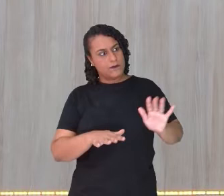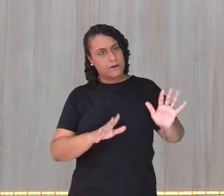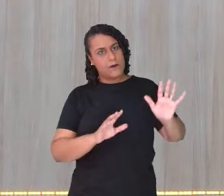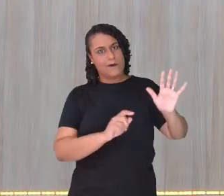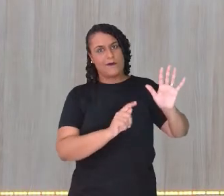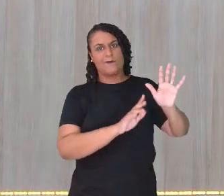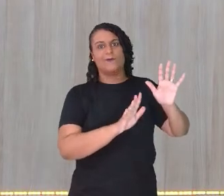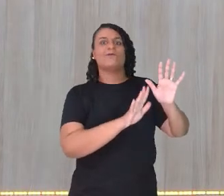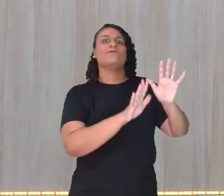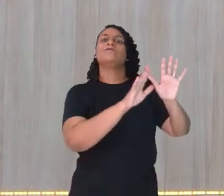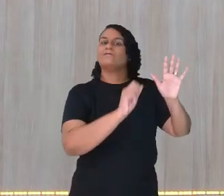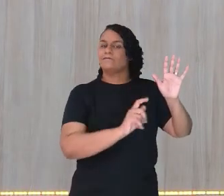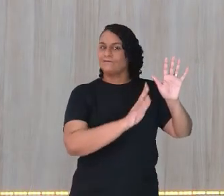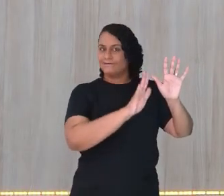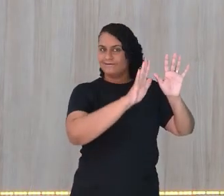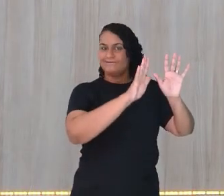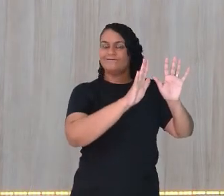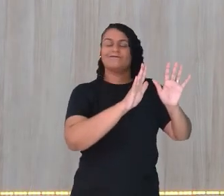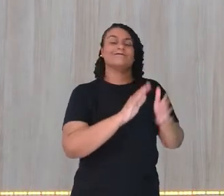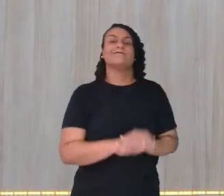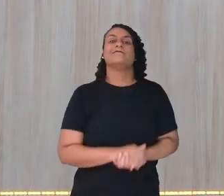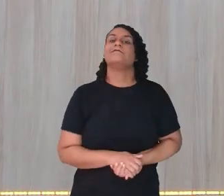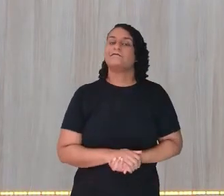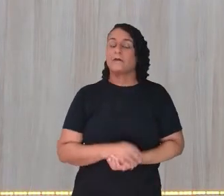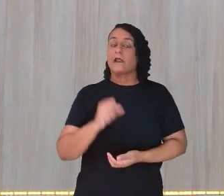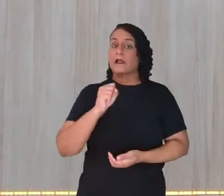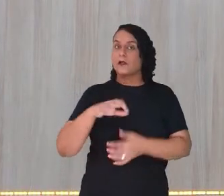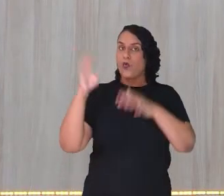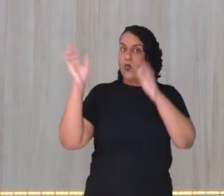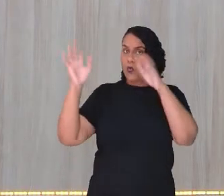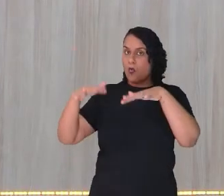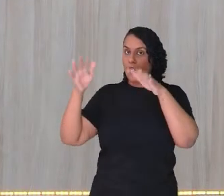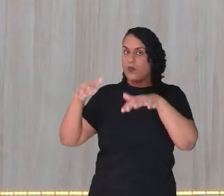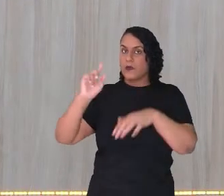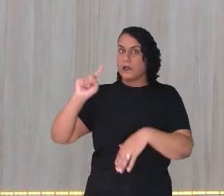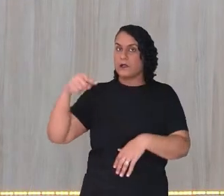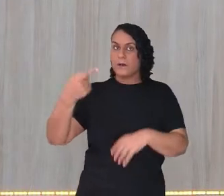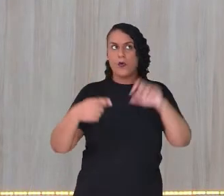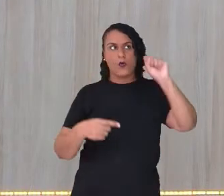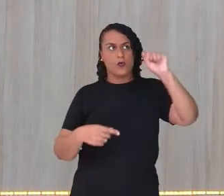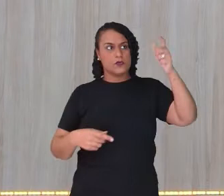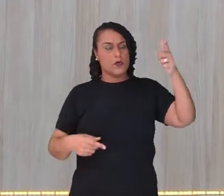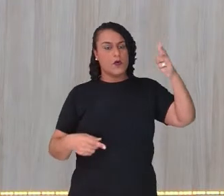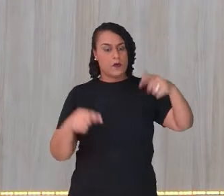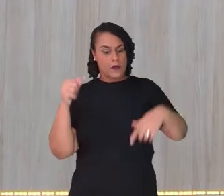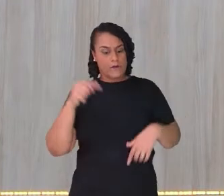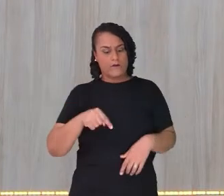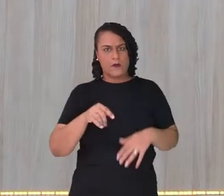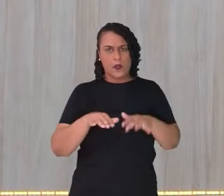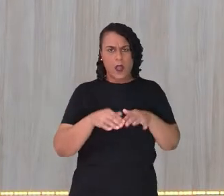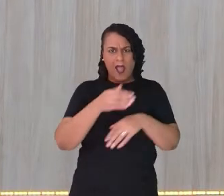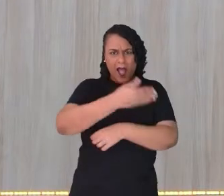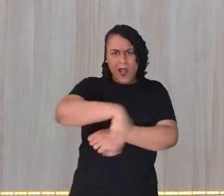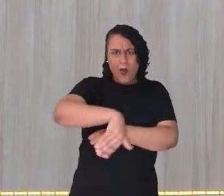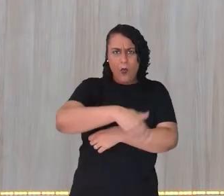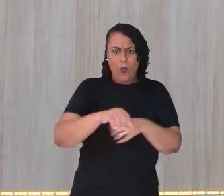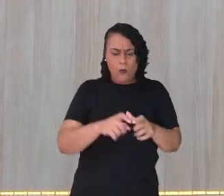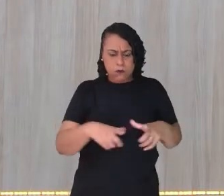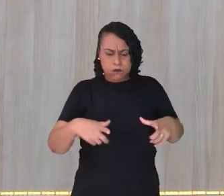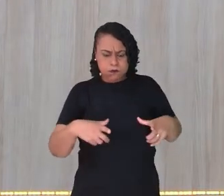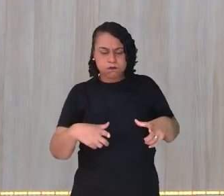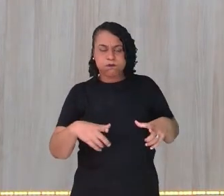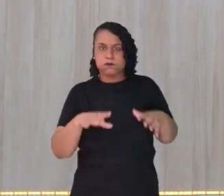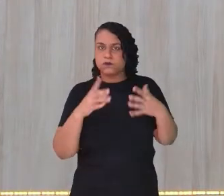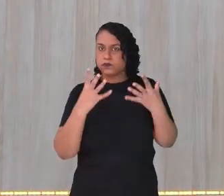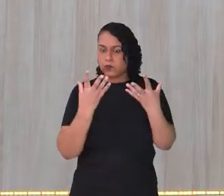né, evaporada. Então, se choveu e logo depois vem o sol, a gente vai ver que aquela rua, aquela poça d'água, ela vai secar